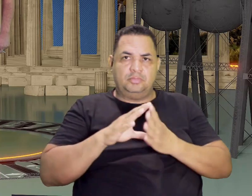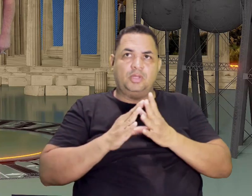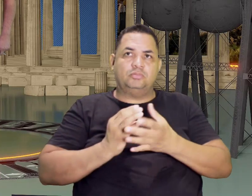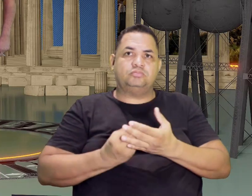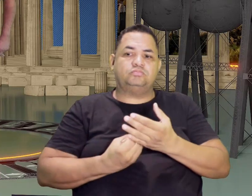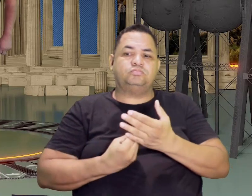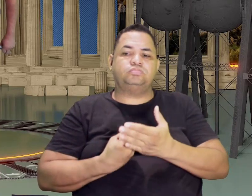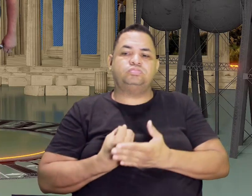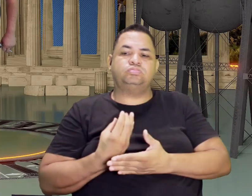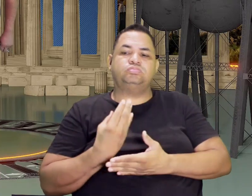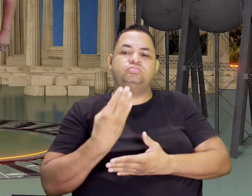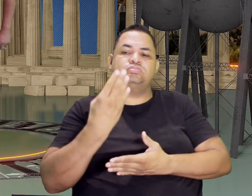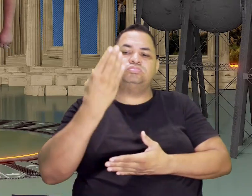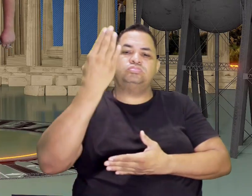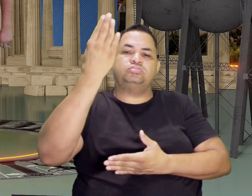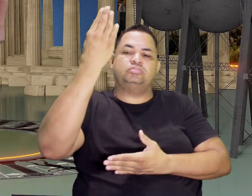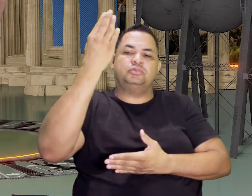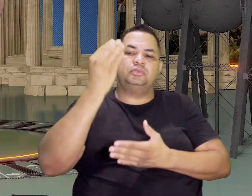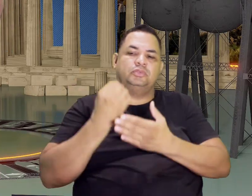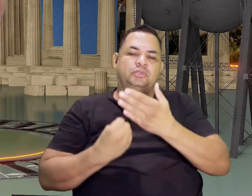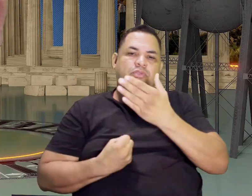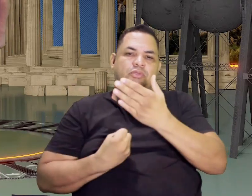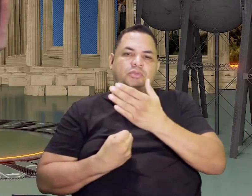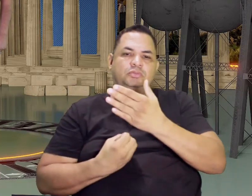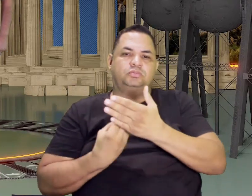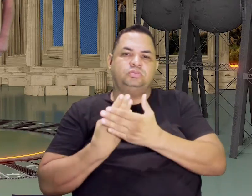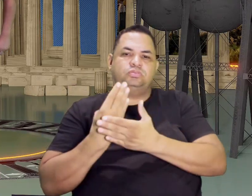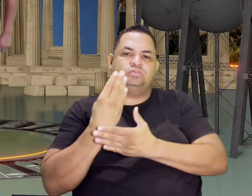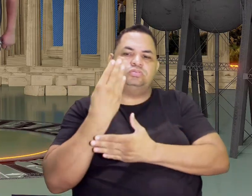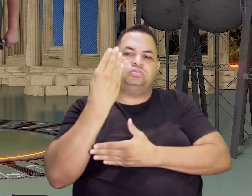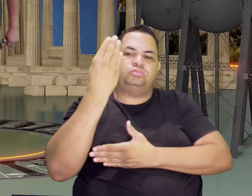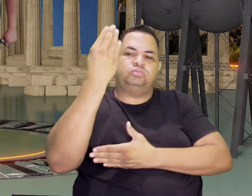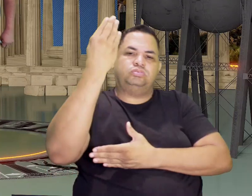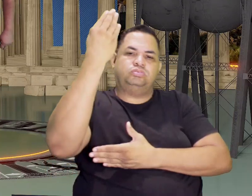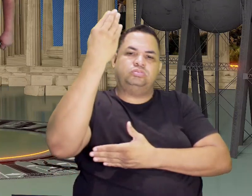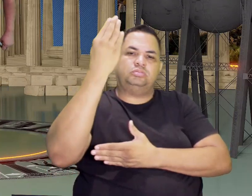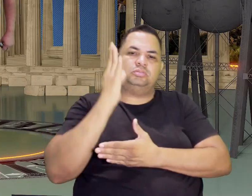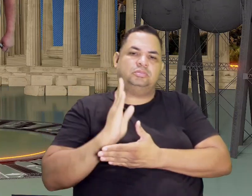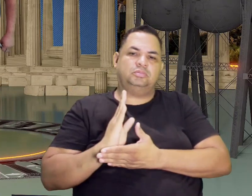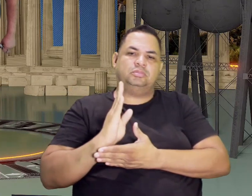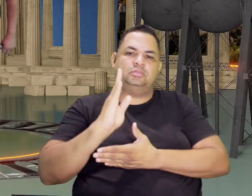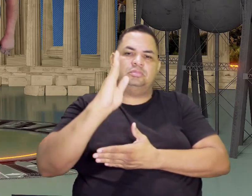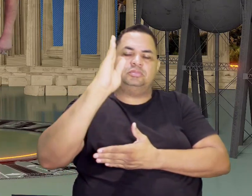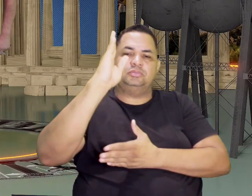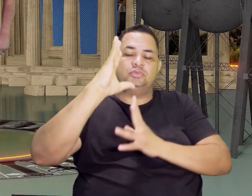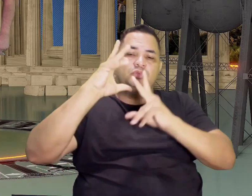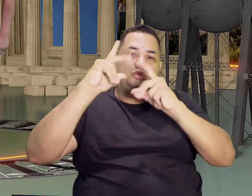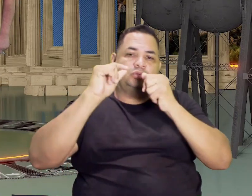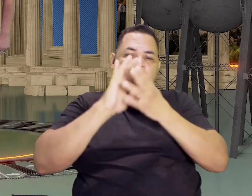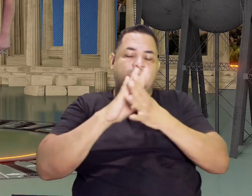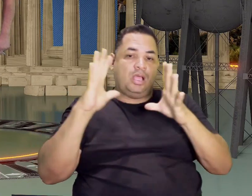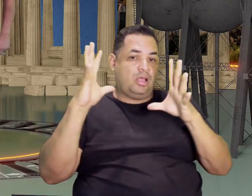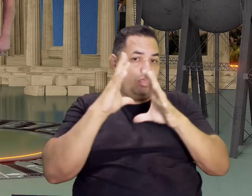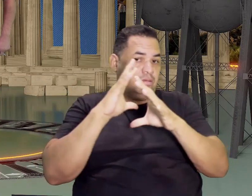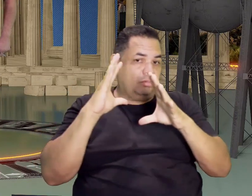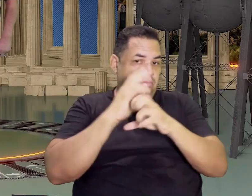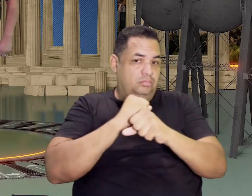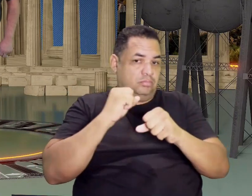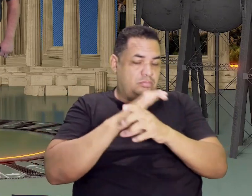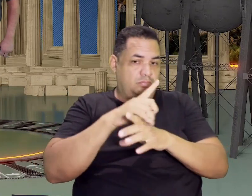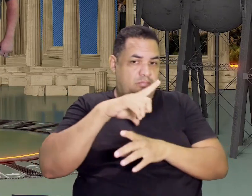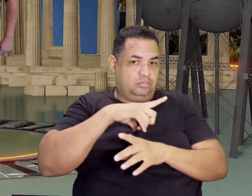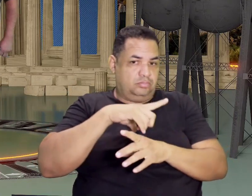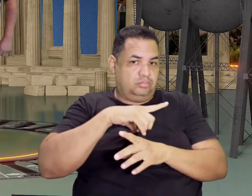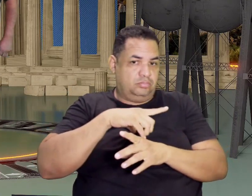foguete que vai lançar um satélite ou em direção ao espaço, ele não vai em linha reta, tudo é calculado, tá? Tudo tem